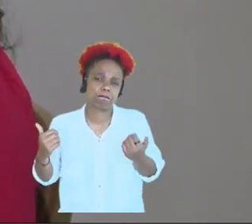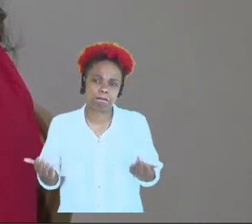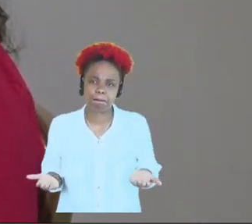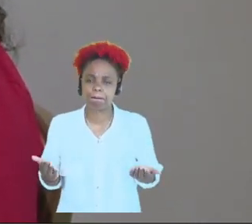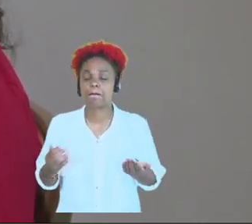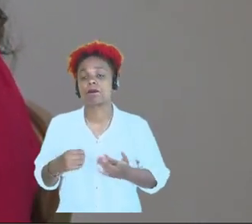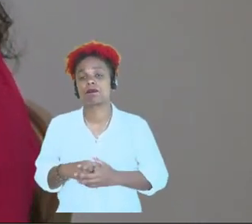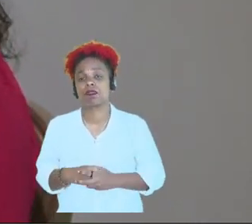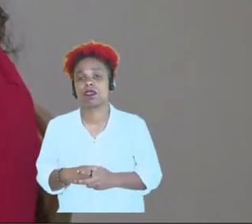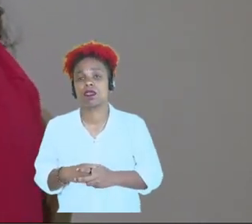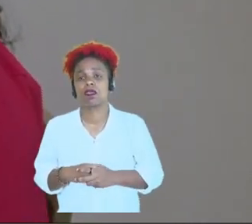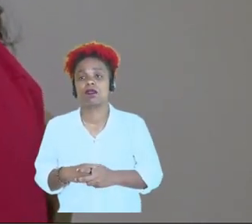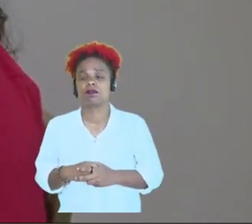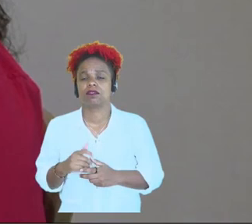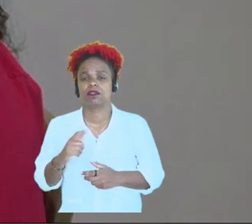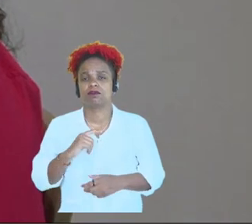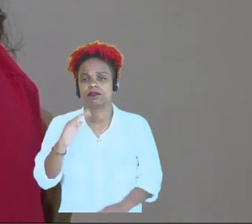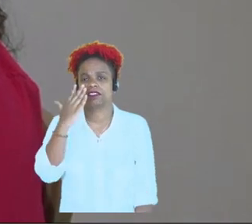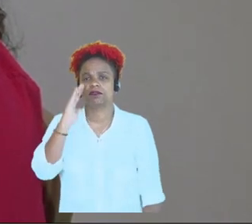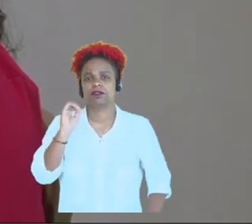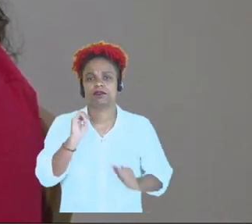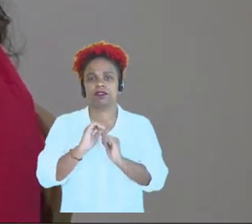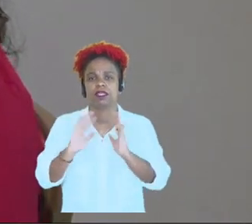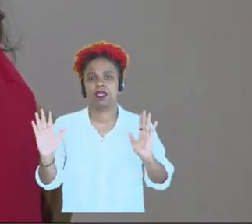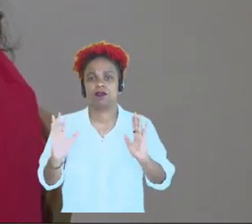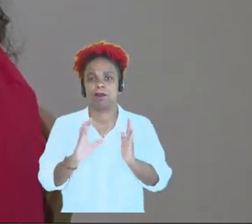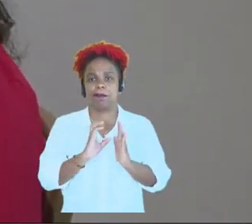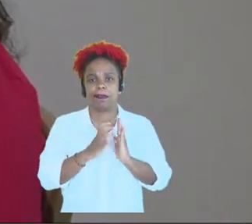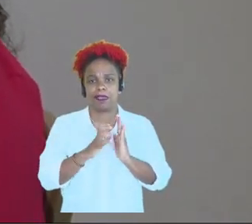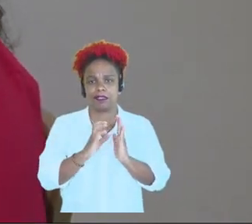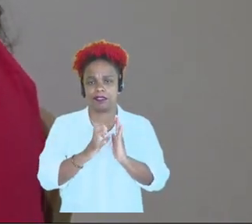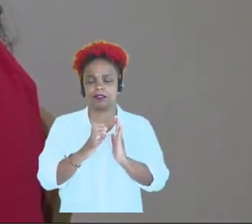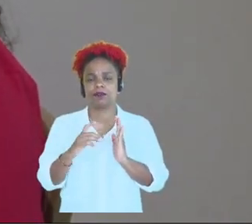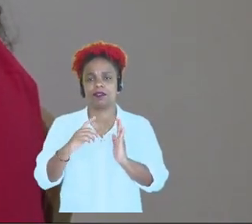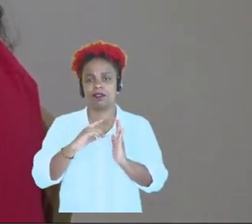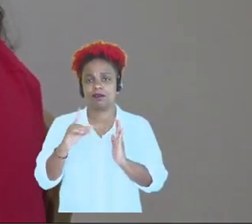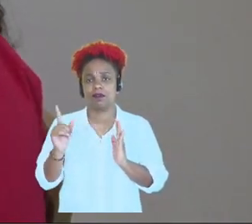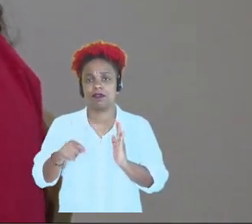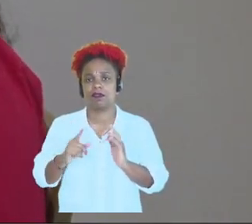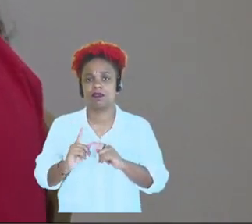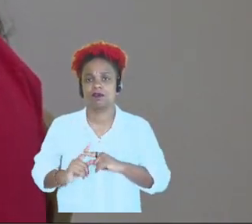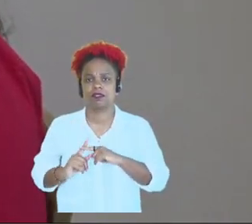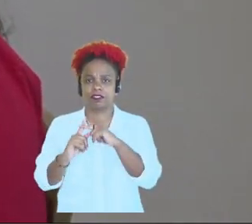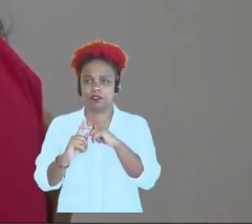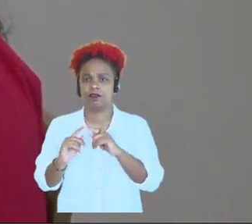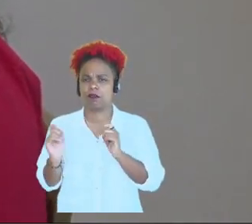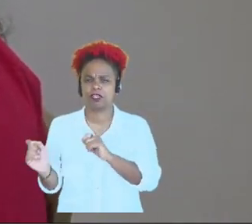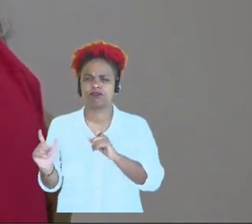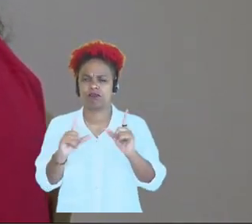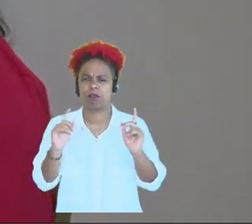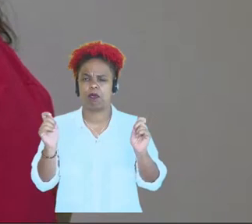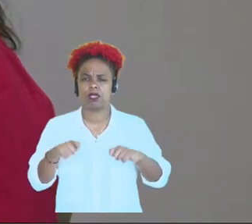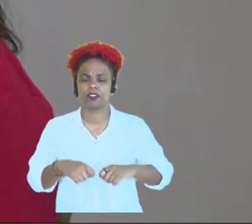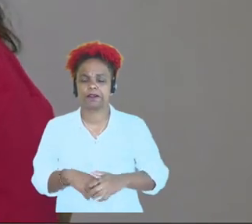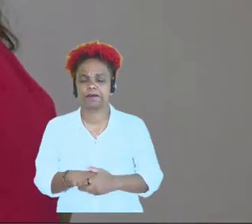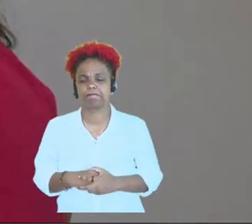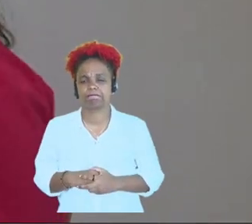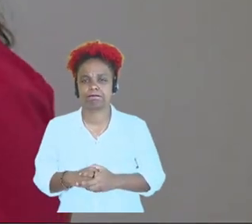que se fez uma interpretação do ponto de vista dos partidos que foi algo positivo. Podemos passar o slide, por favor,